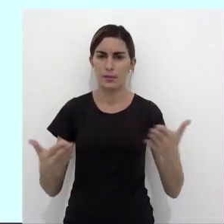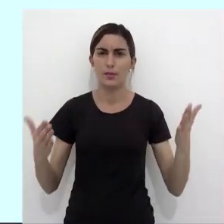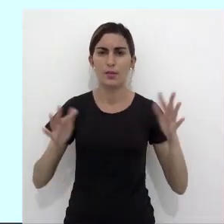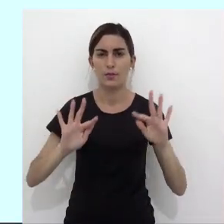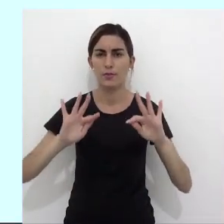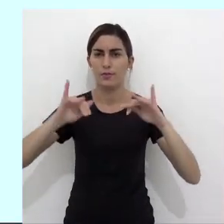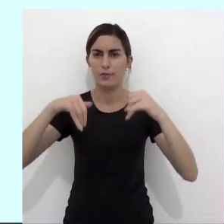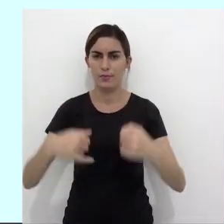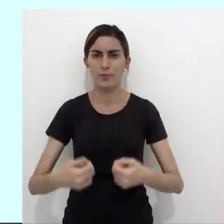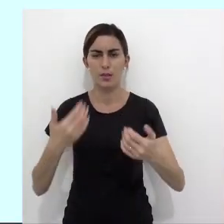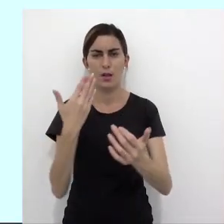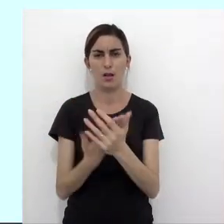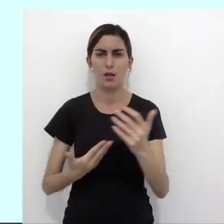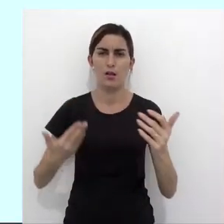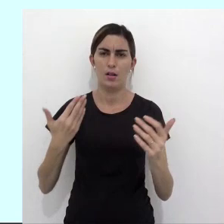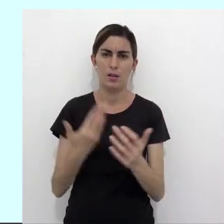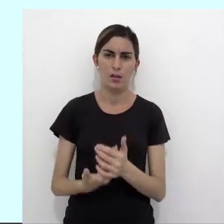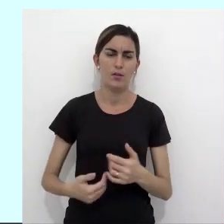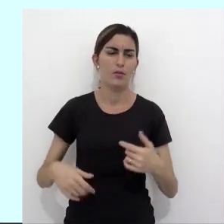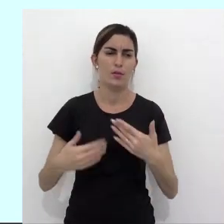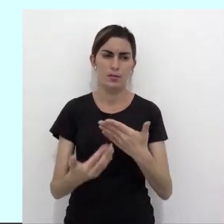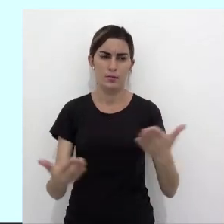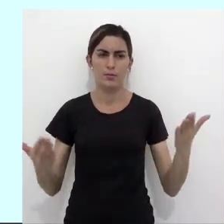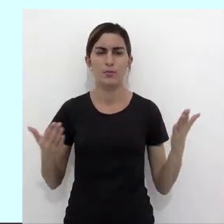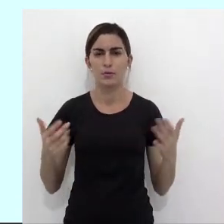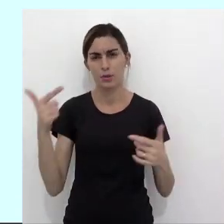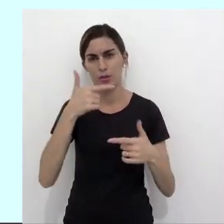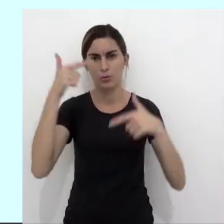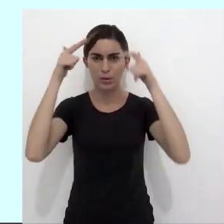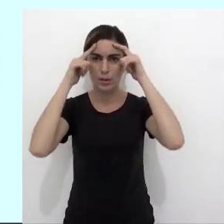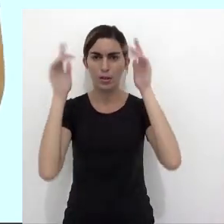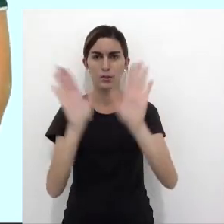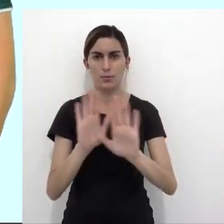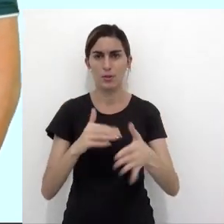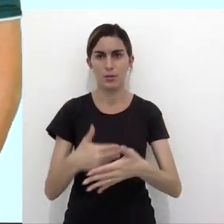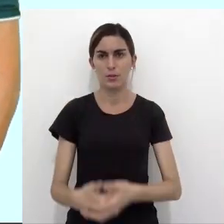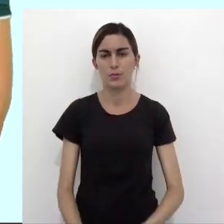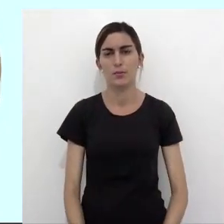E daí finalizamos a nossa aula sobre o Segundo Reinado. Até a próxima.